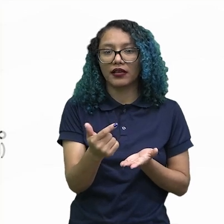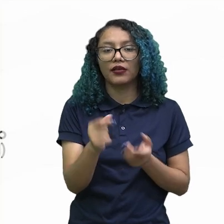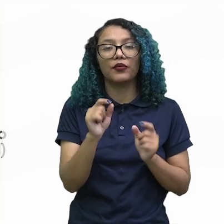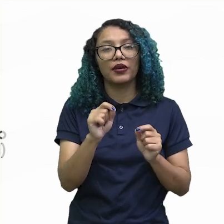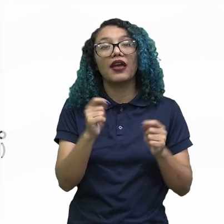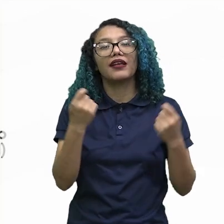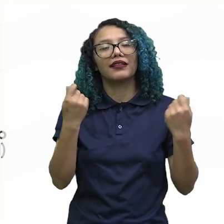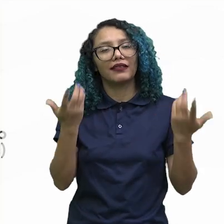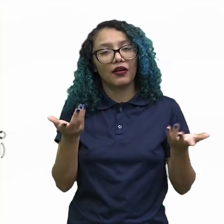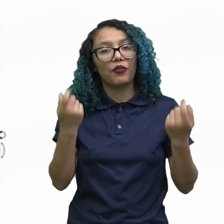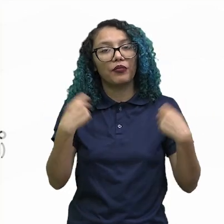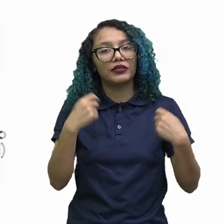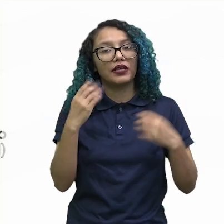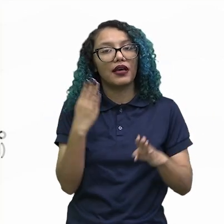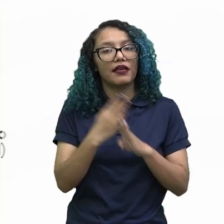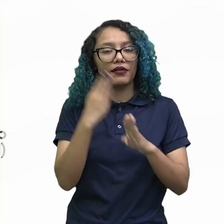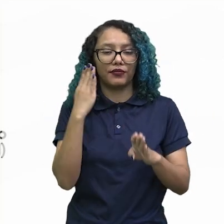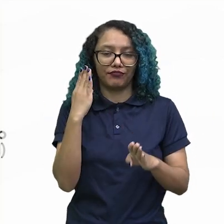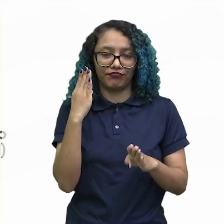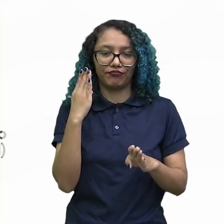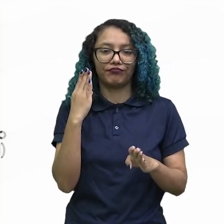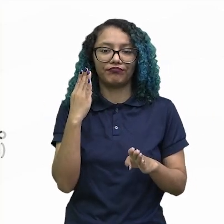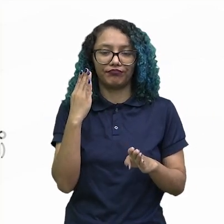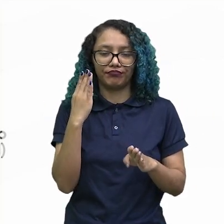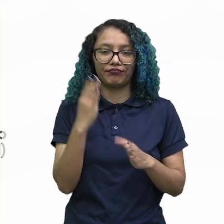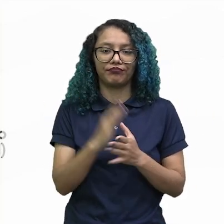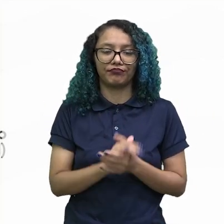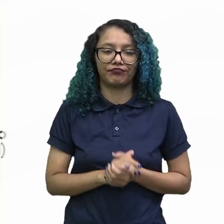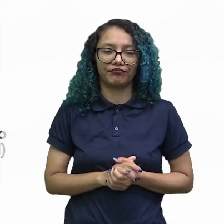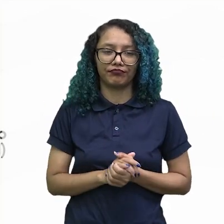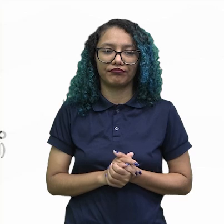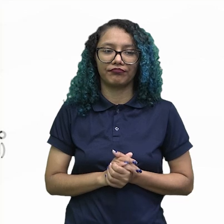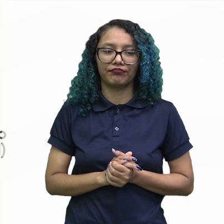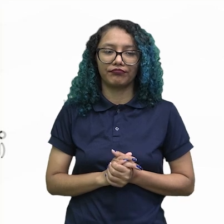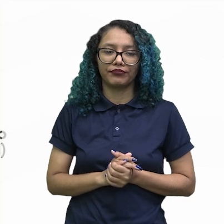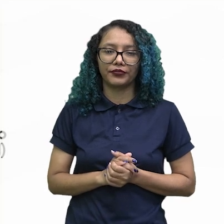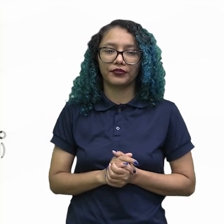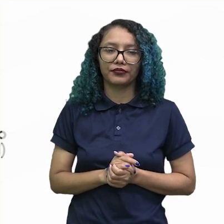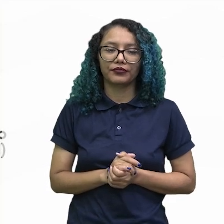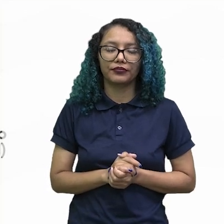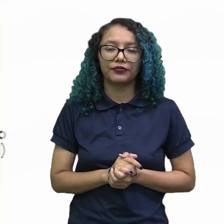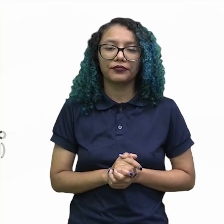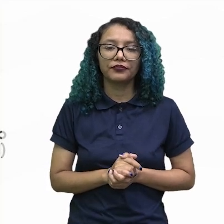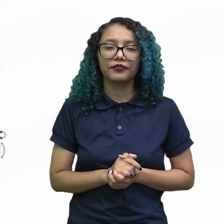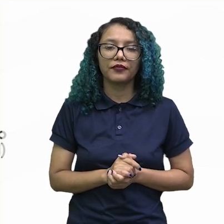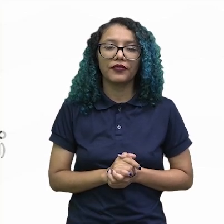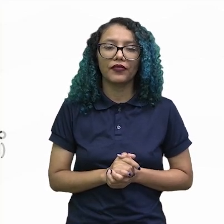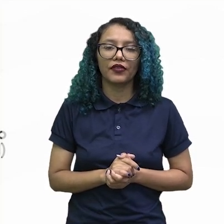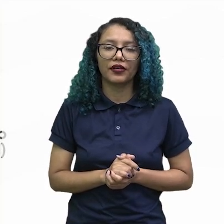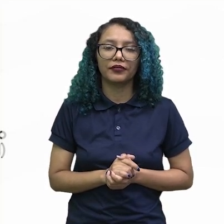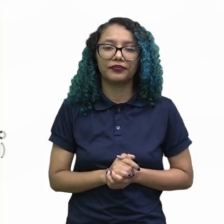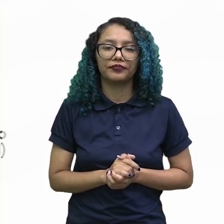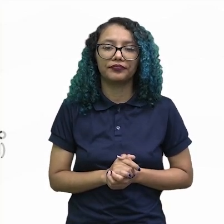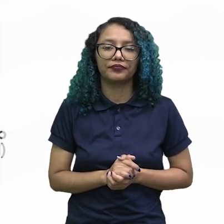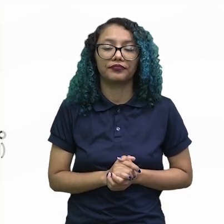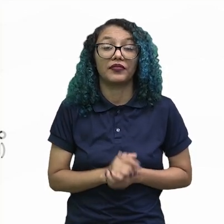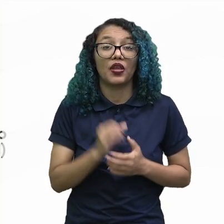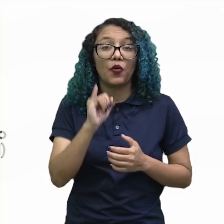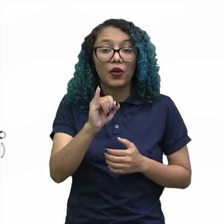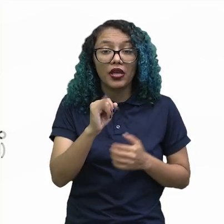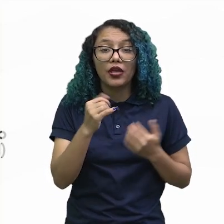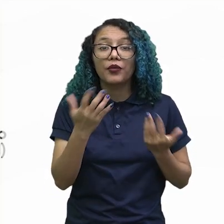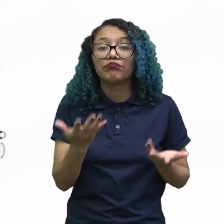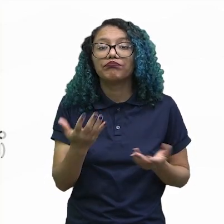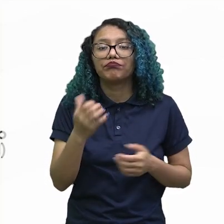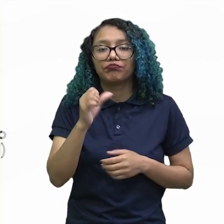inicial é o valor que nós temos que encontrar, já que é isso que a questão está te pedindo, tá? O valor da